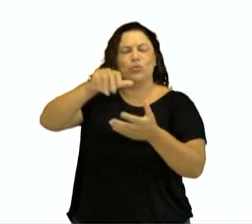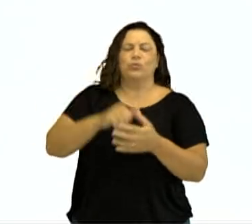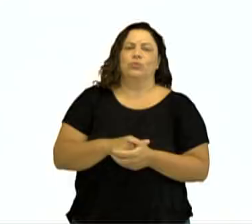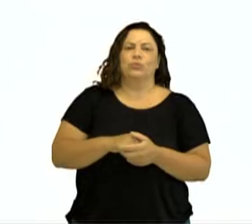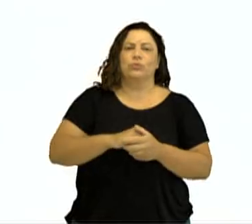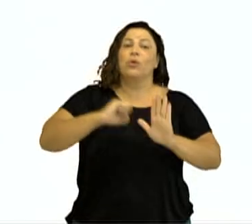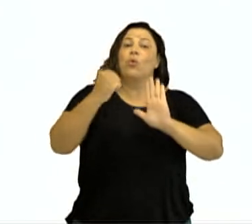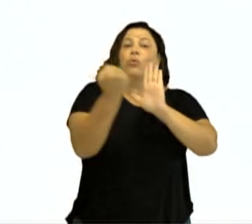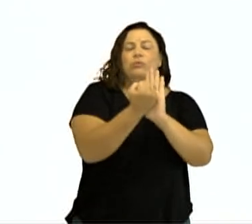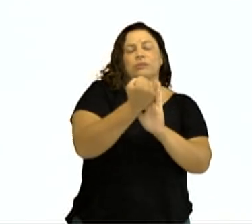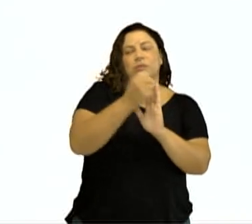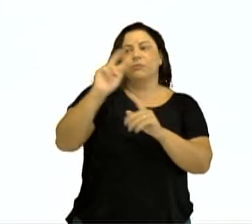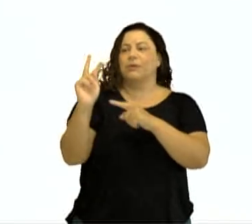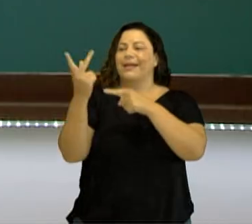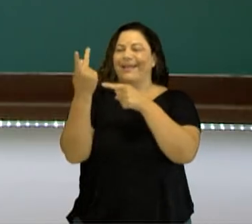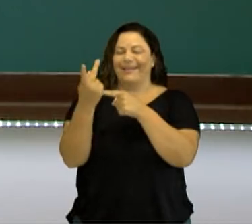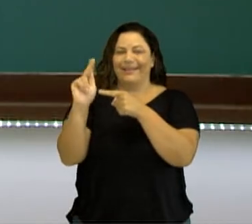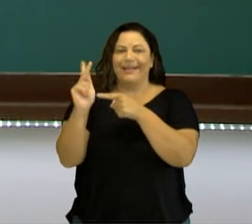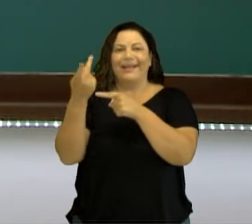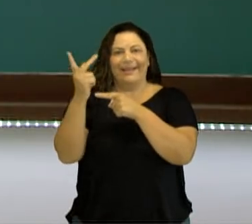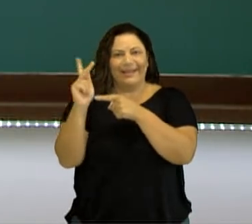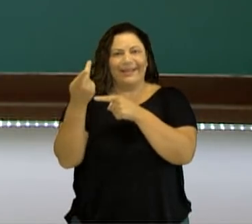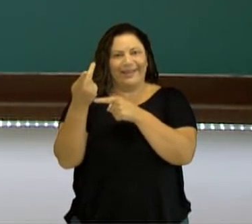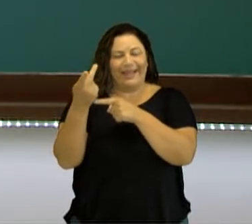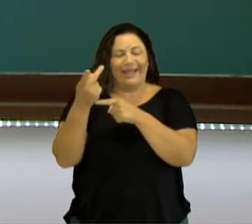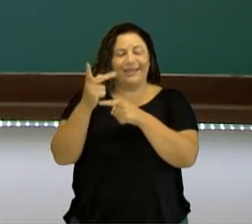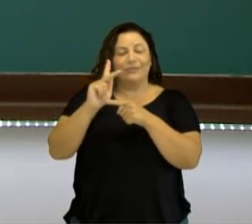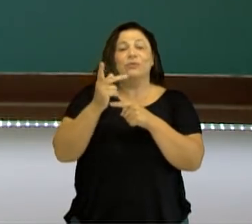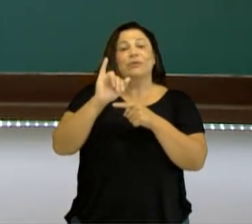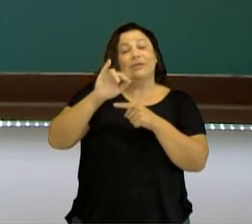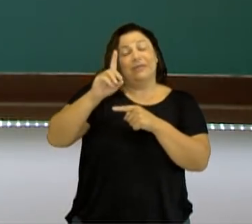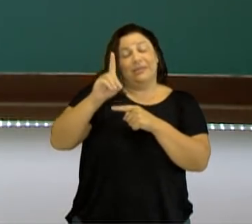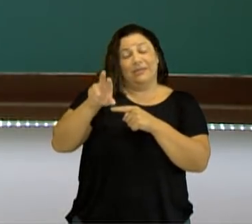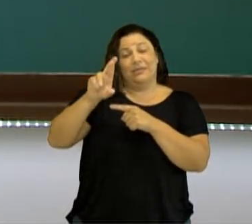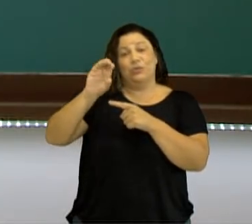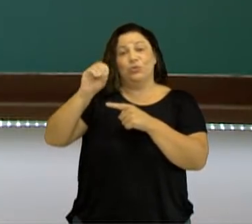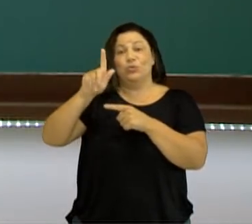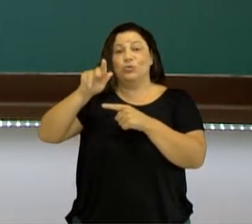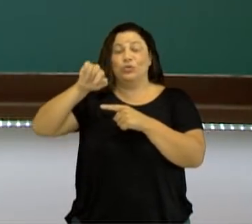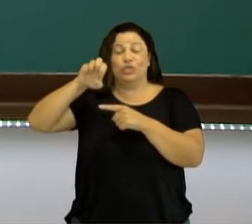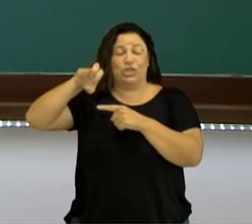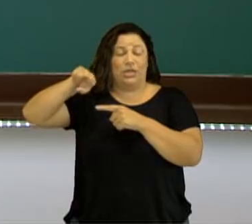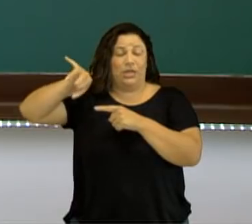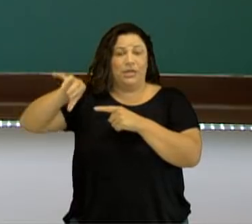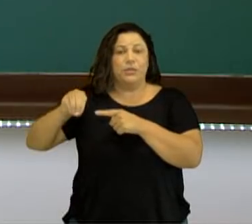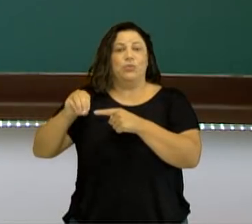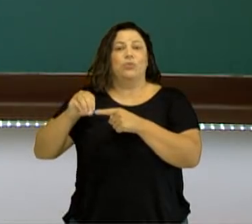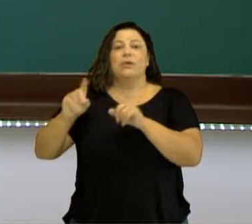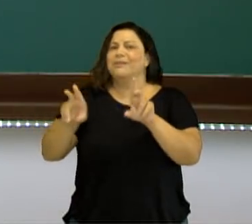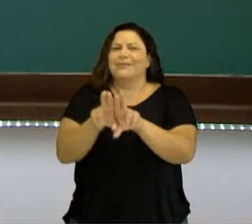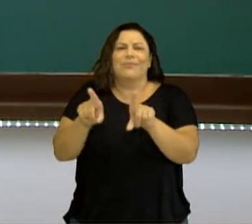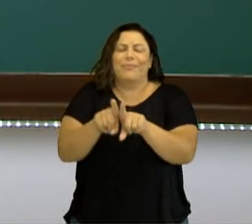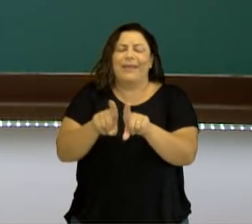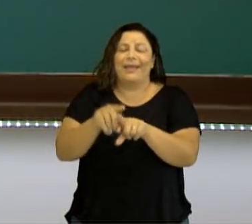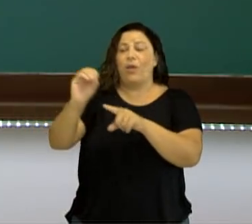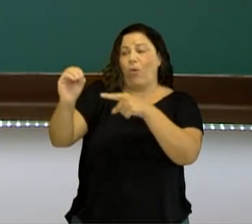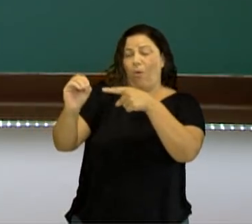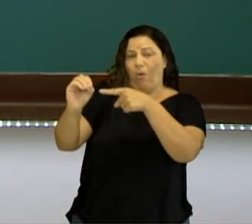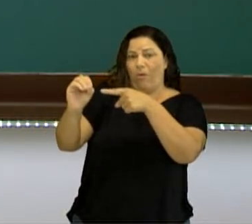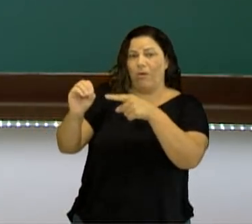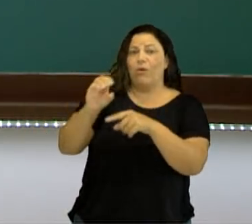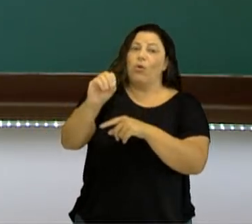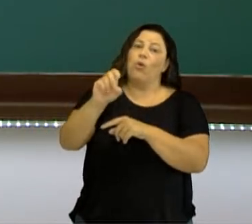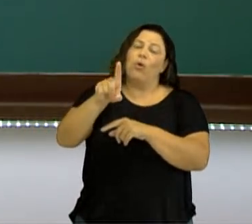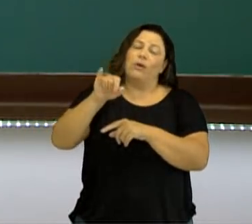O símbolo H, a letra H, o símbolo H do hidrogênio será assim no mundo inteiro. A letra O para o símbolo do